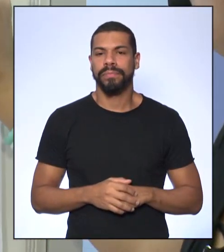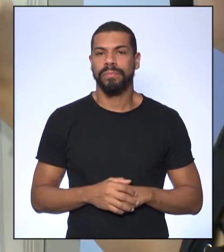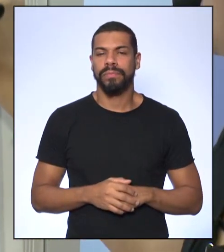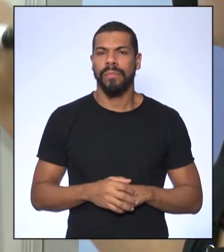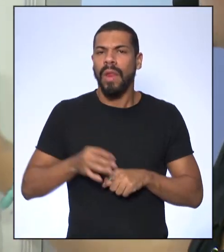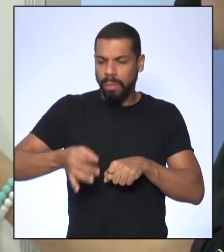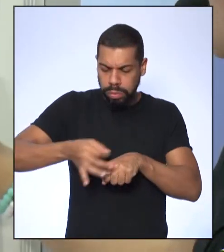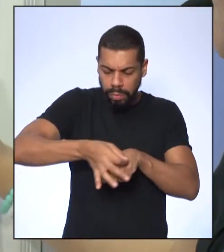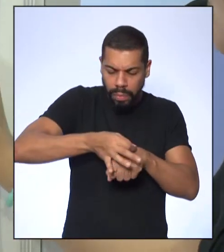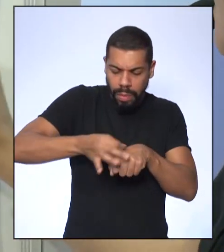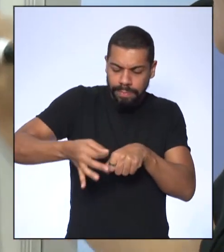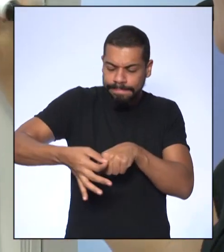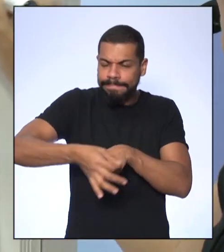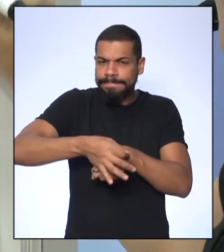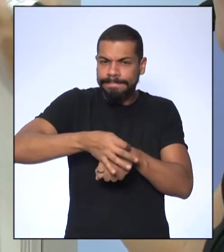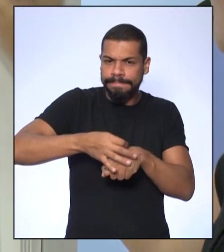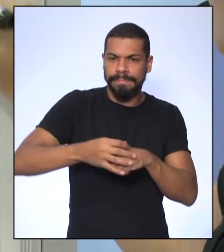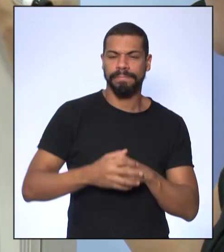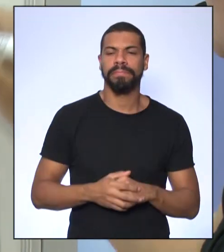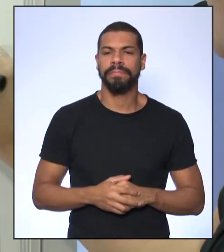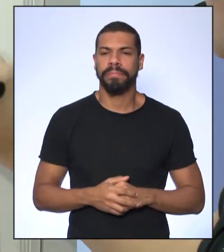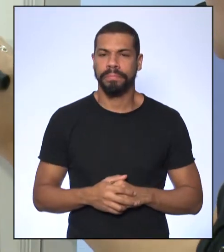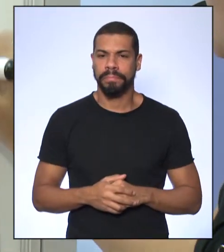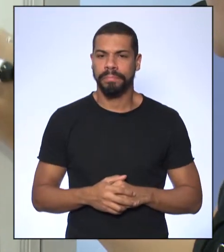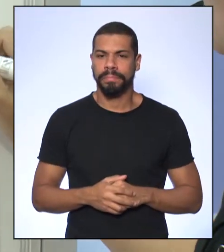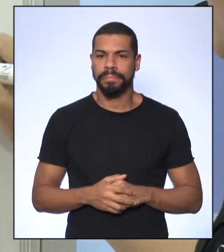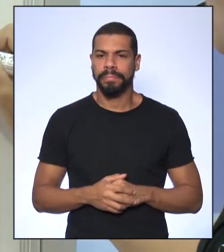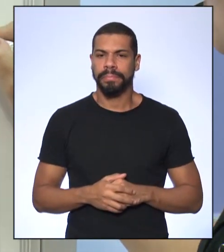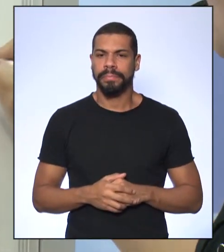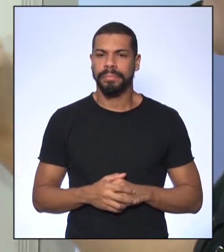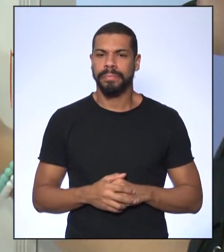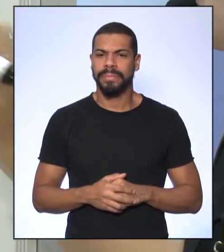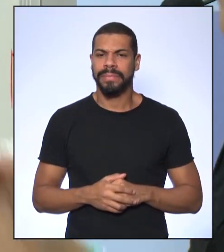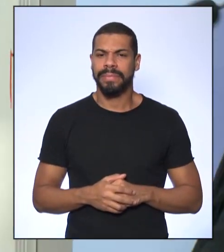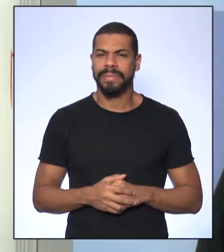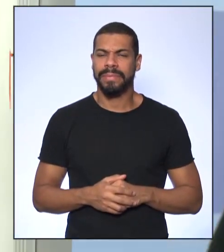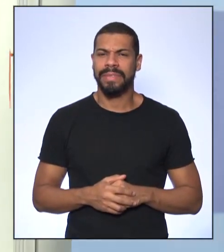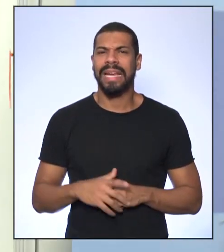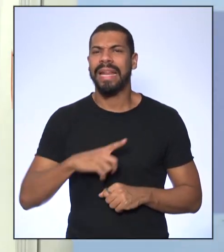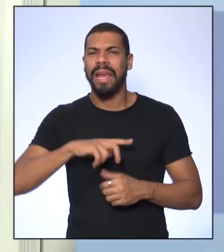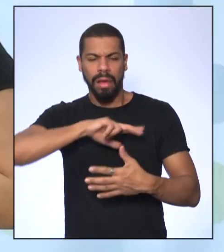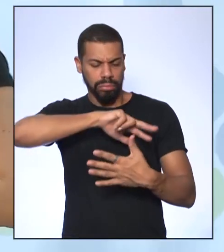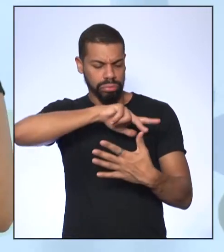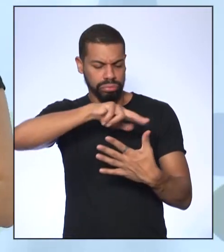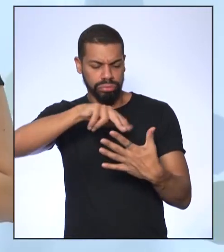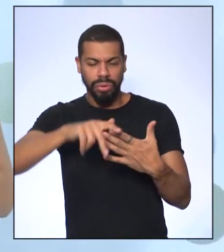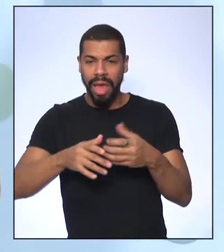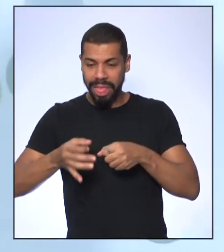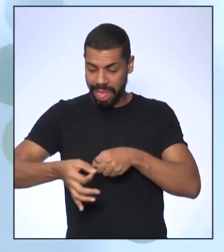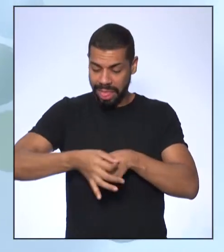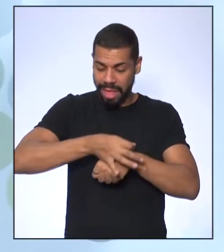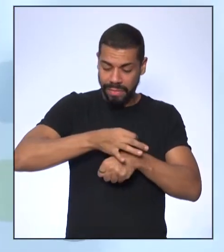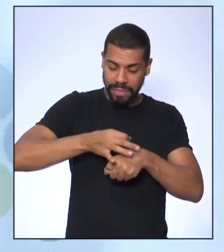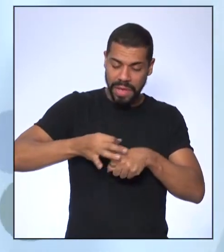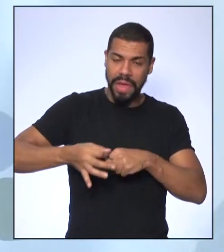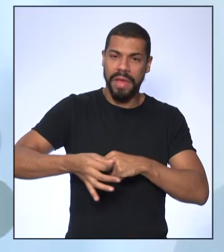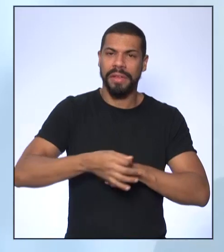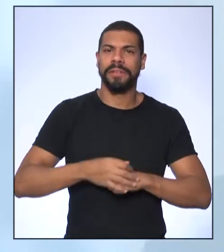Duas ou mais células, tá? Então, tem 2 ou trilhões de células, vai ser considerado um